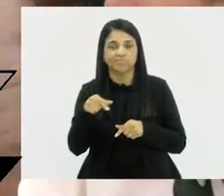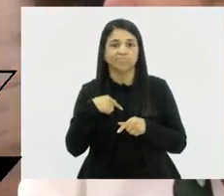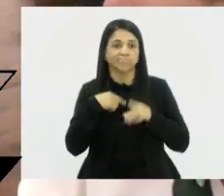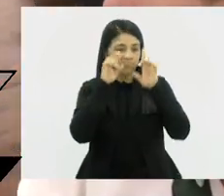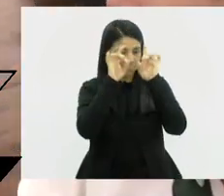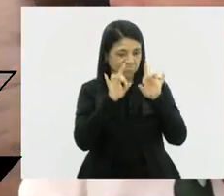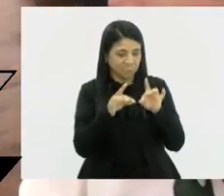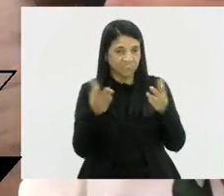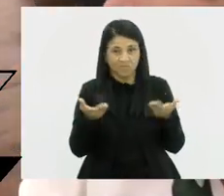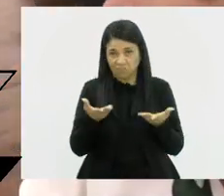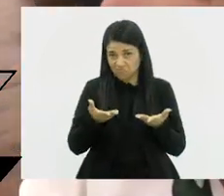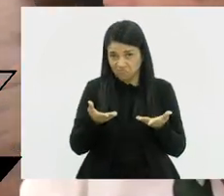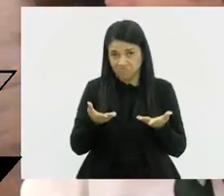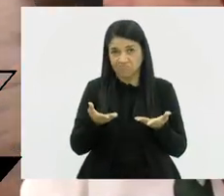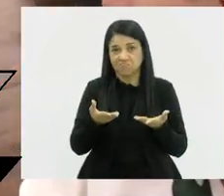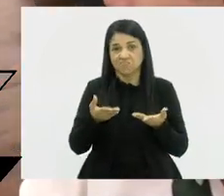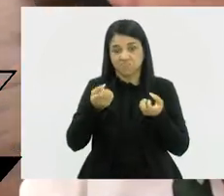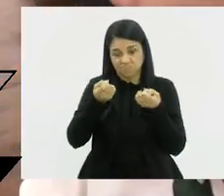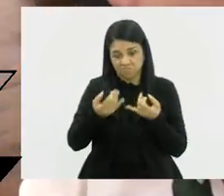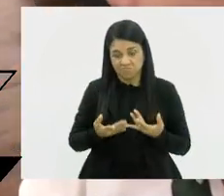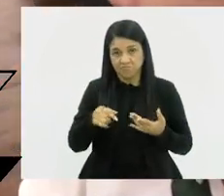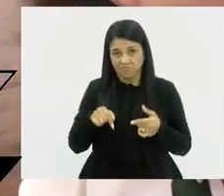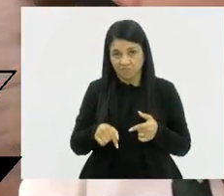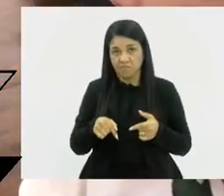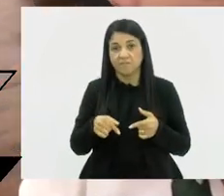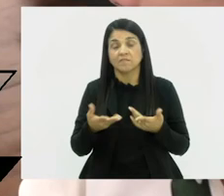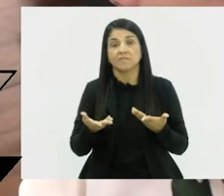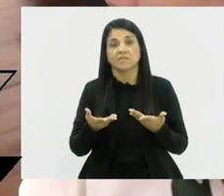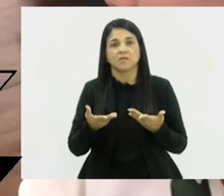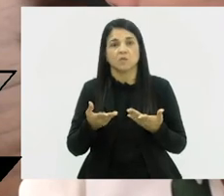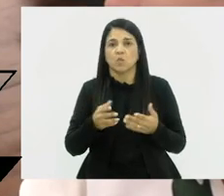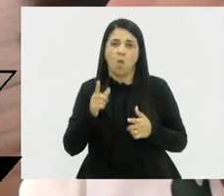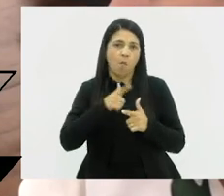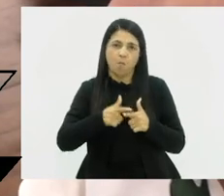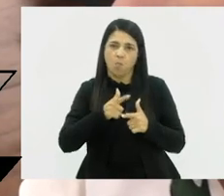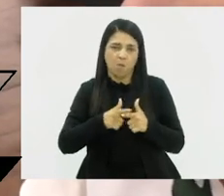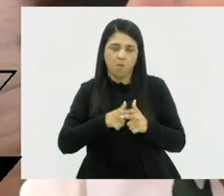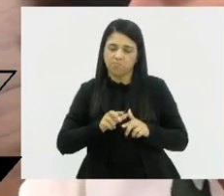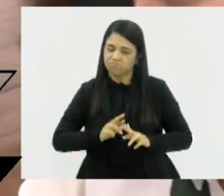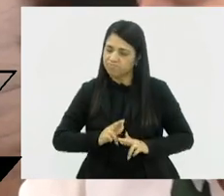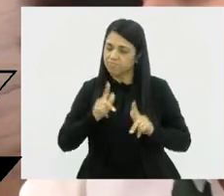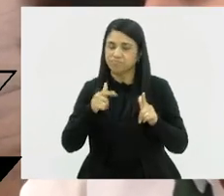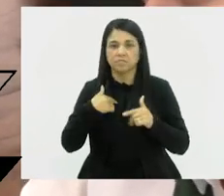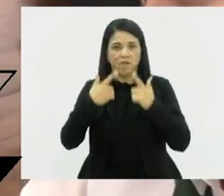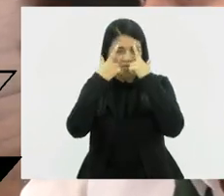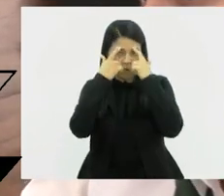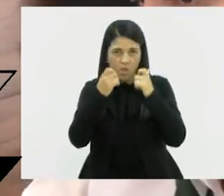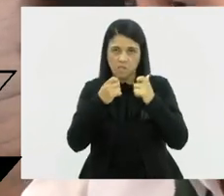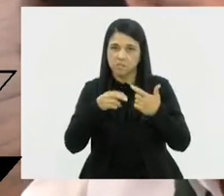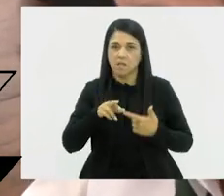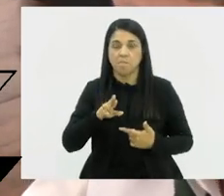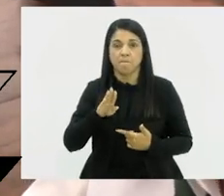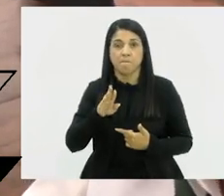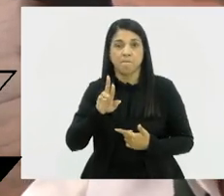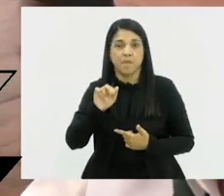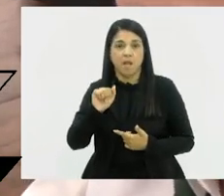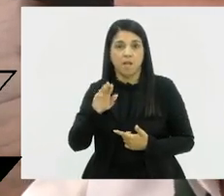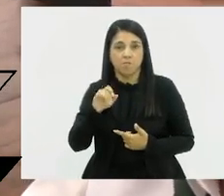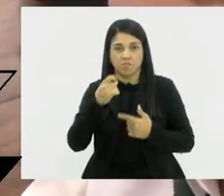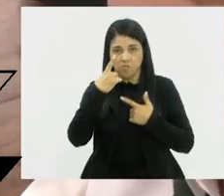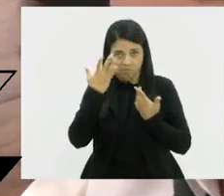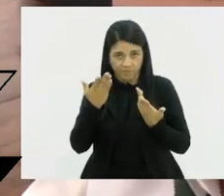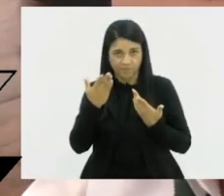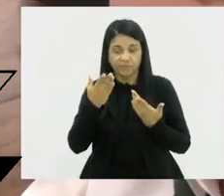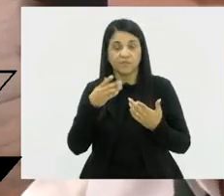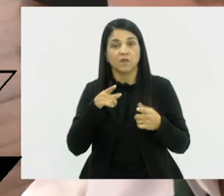aqui, ou as não citadas, estão longe de ser de fato, o grande problema da questão da violência, né, dos casos, mesmo que isolados ou não,